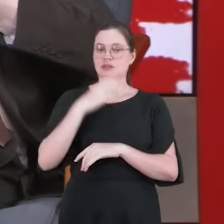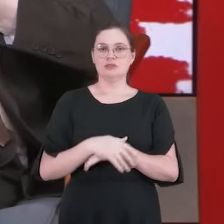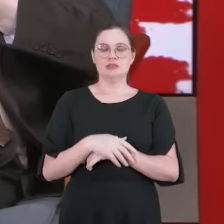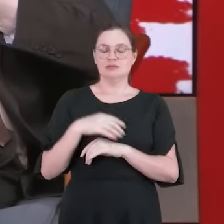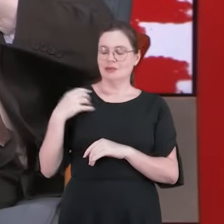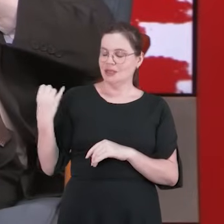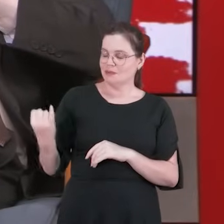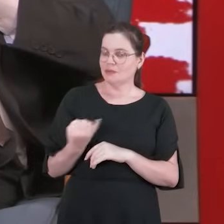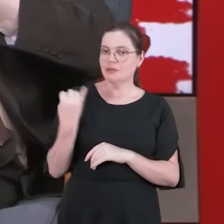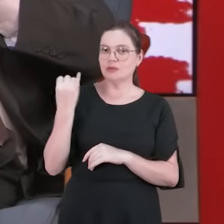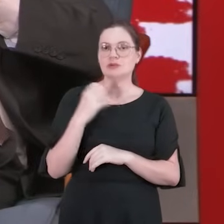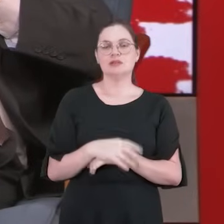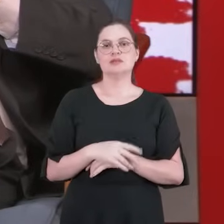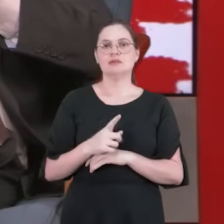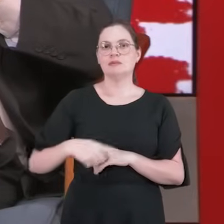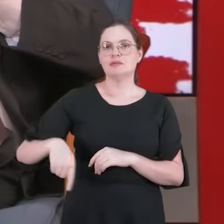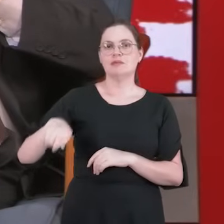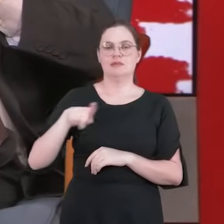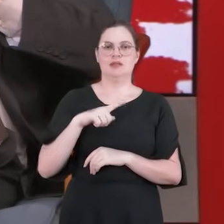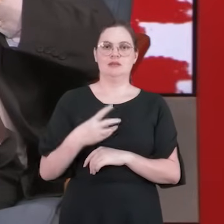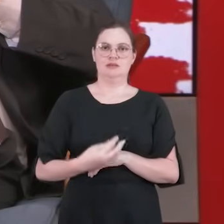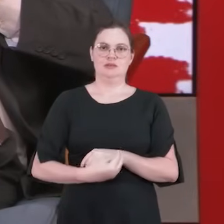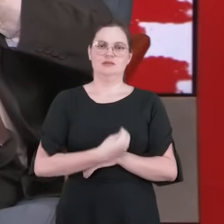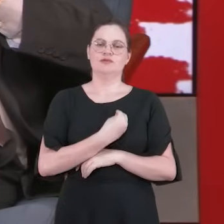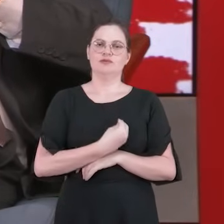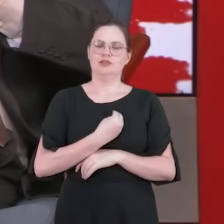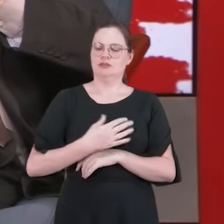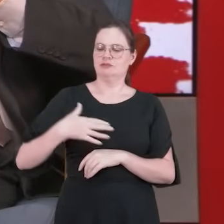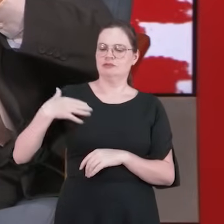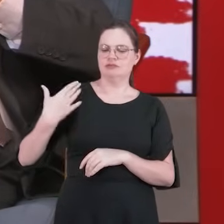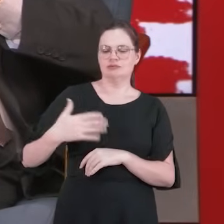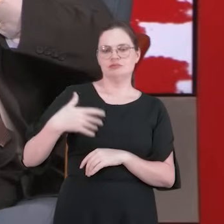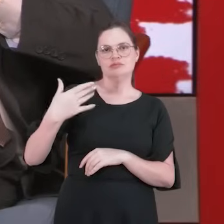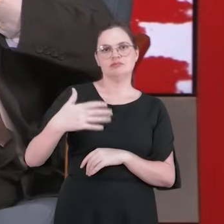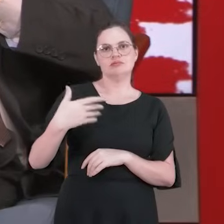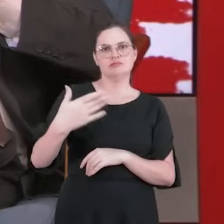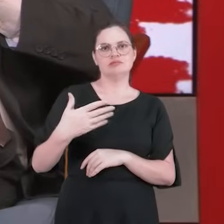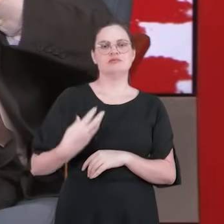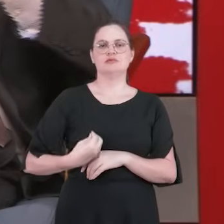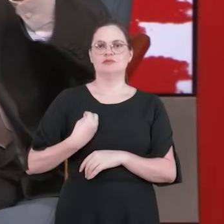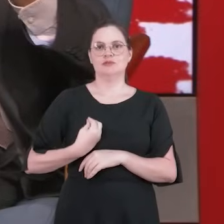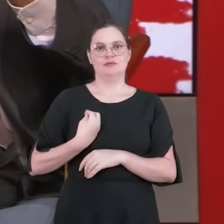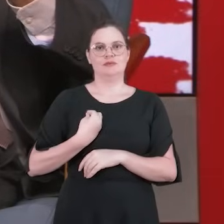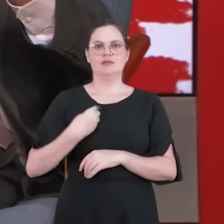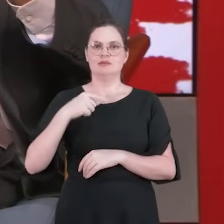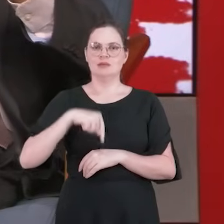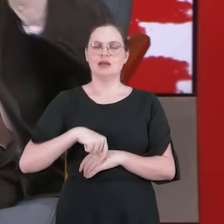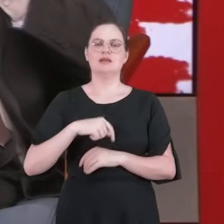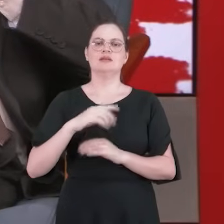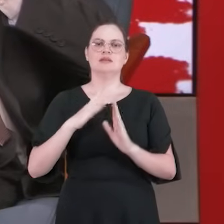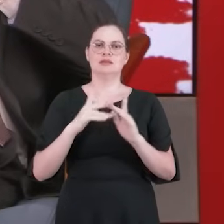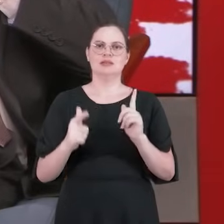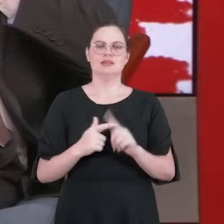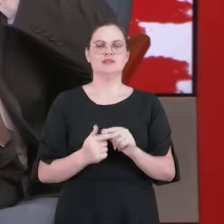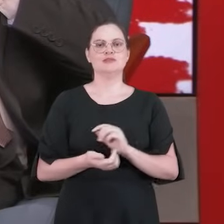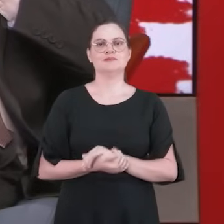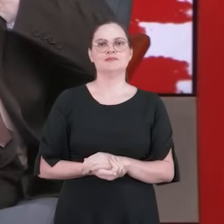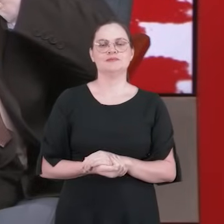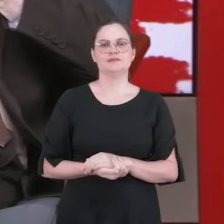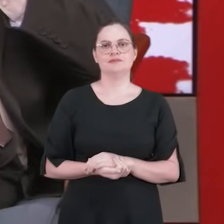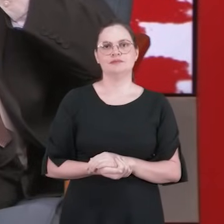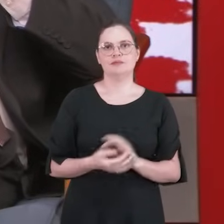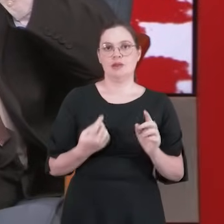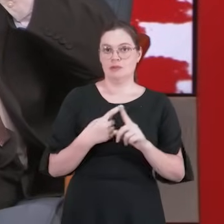importantíssima para a nossa sequência nesta obra. Mas